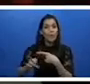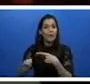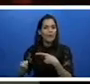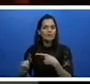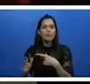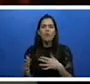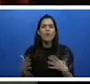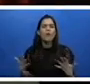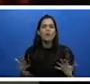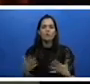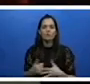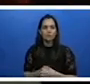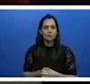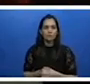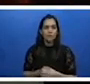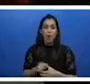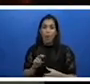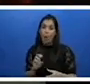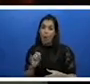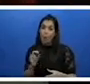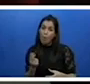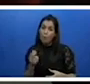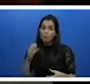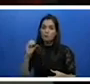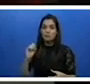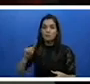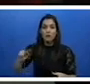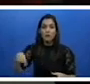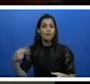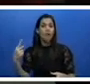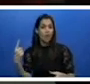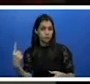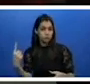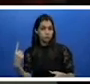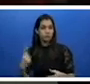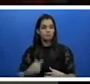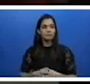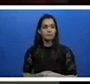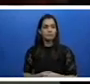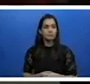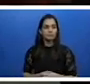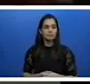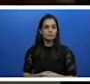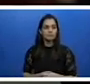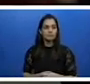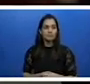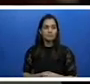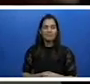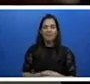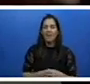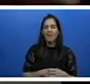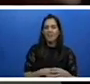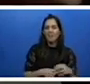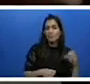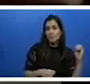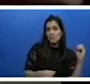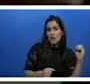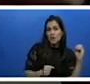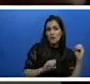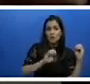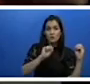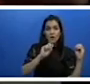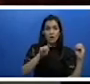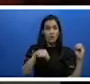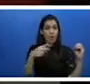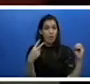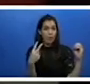vai ser 1 décimo? Se eu tenho 0 e 2 décimos. 1 décimo, mais ou menos aqui no